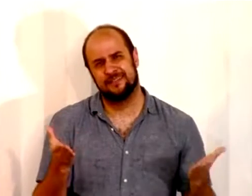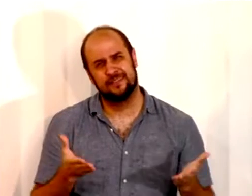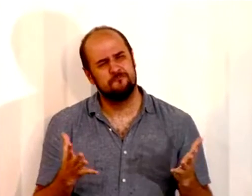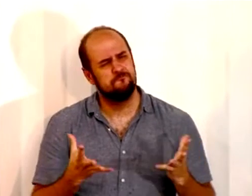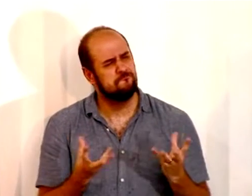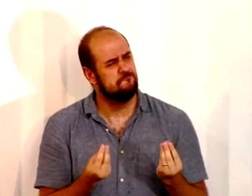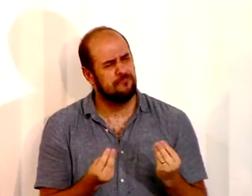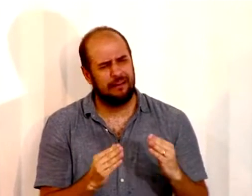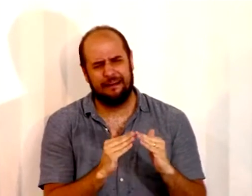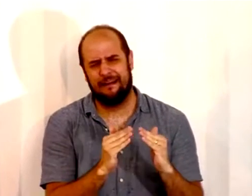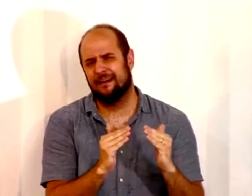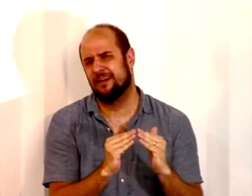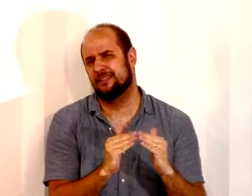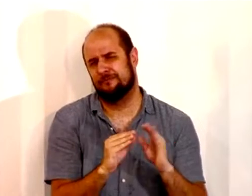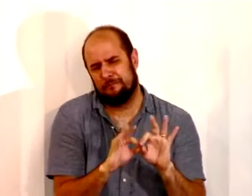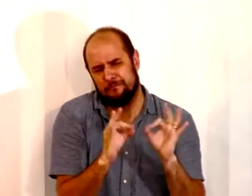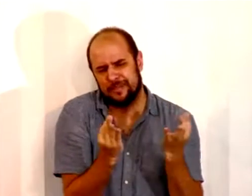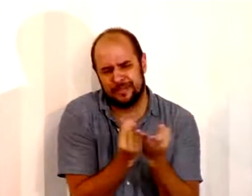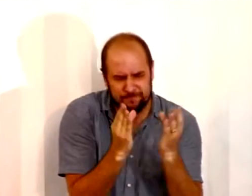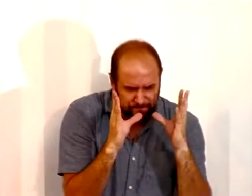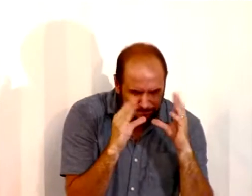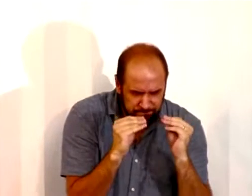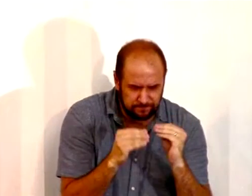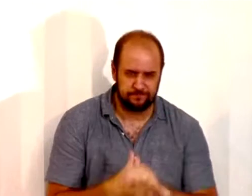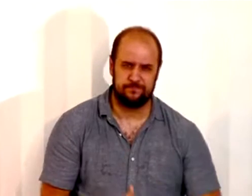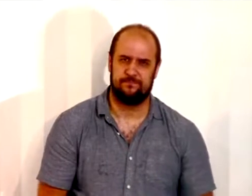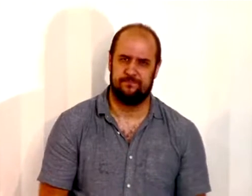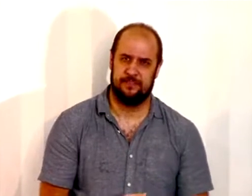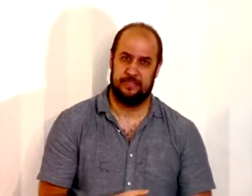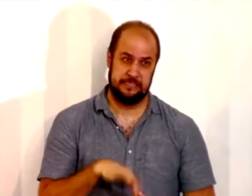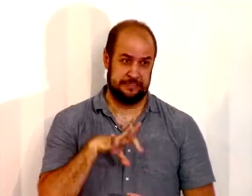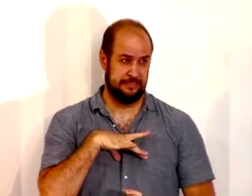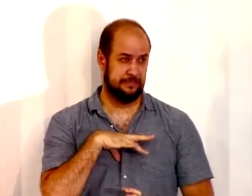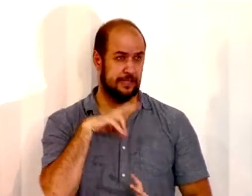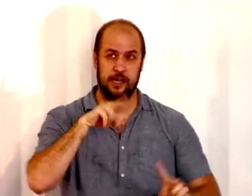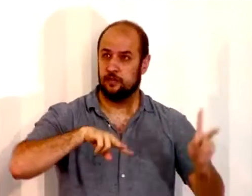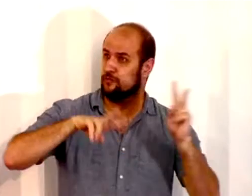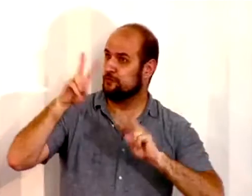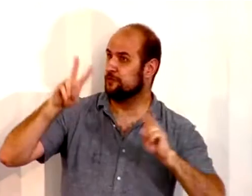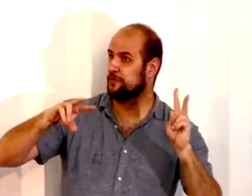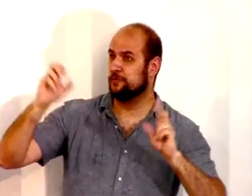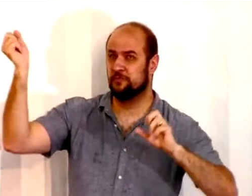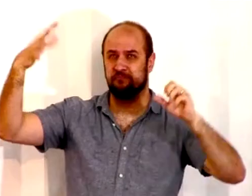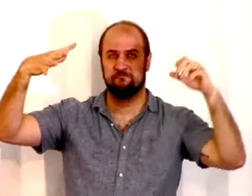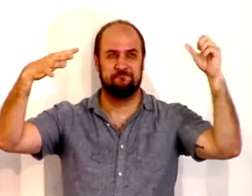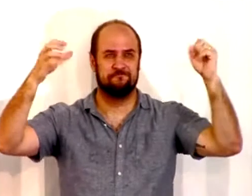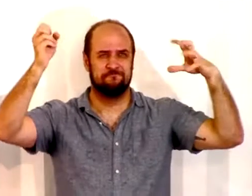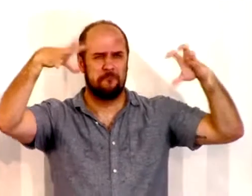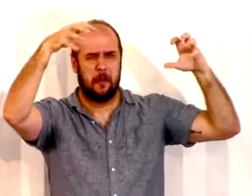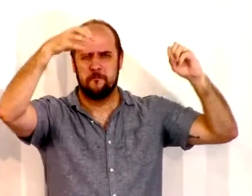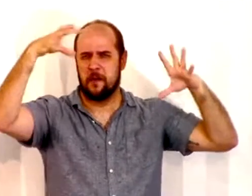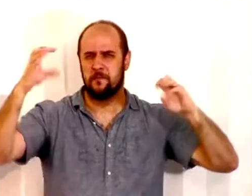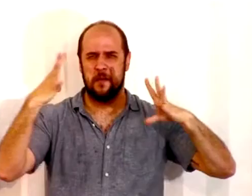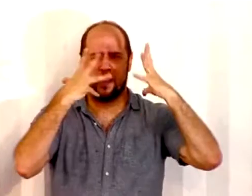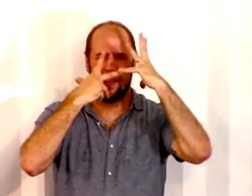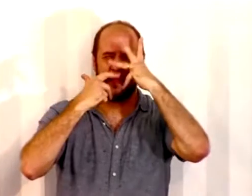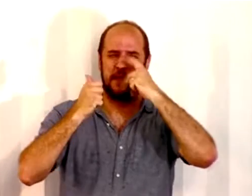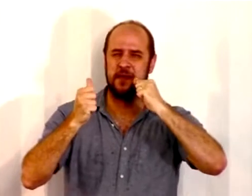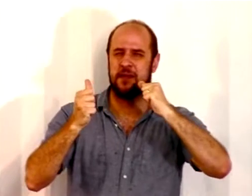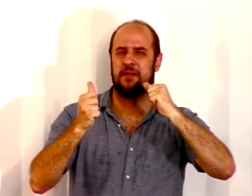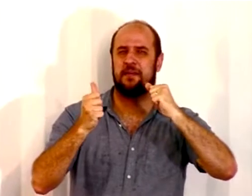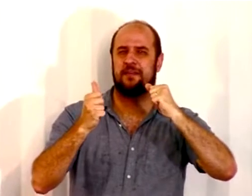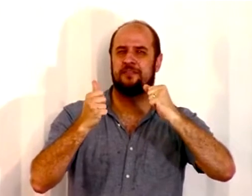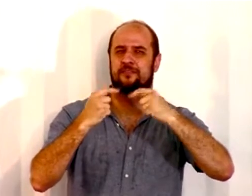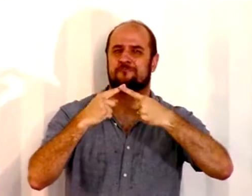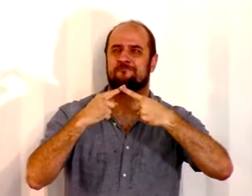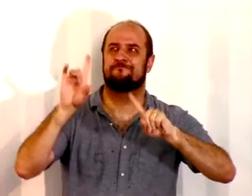muitos lares, por mais que a cidade esteja enfeitada, por mais que a cidade esteja iluminada, aos olhos de Deus, o